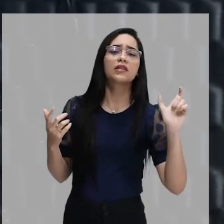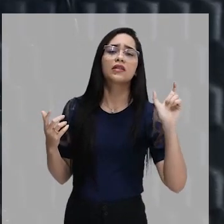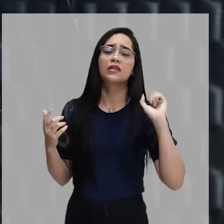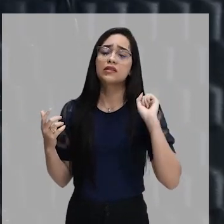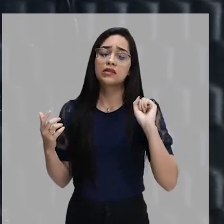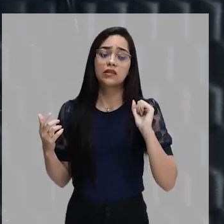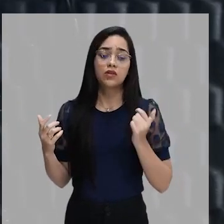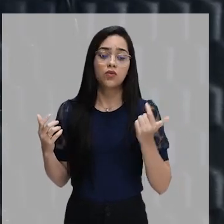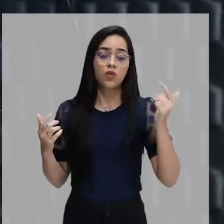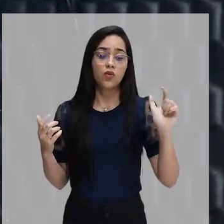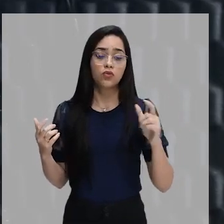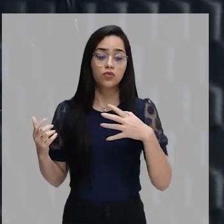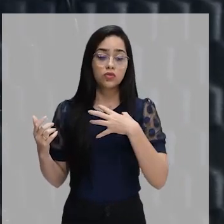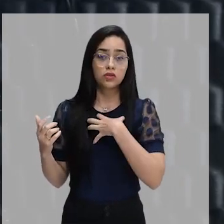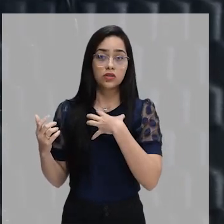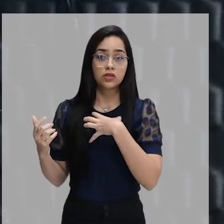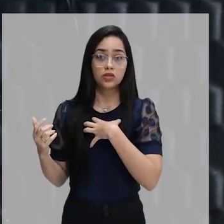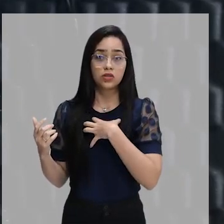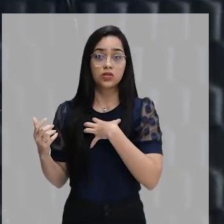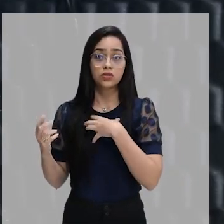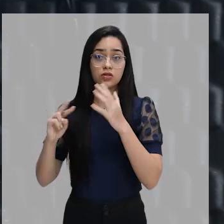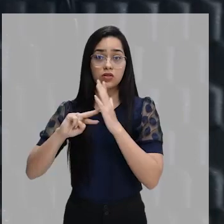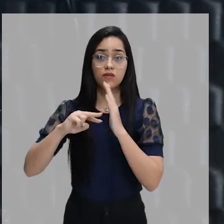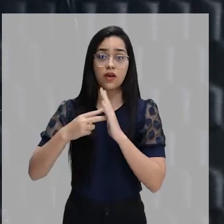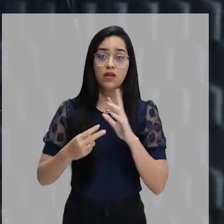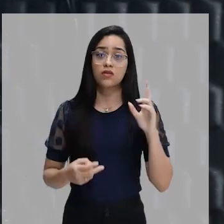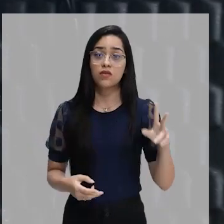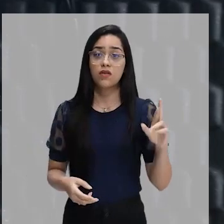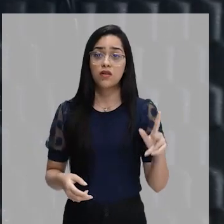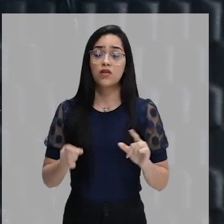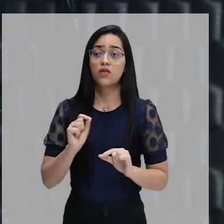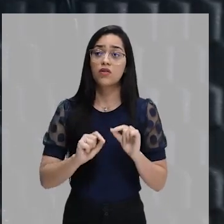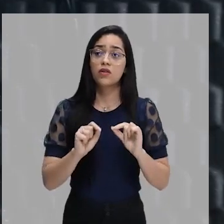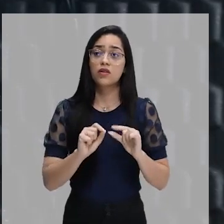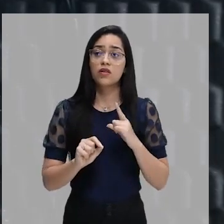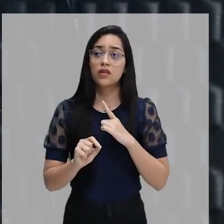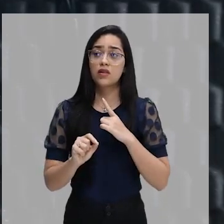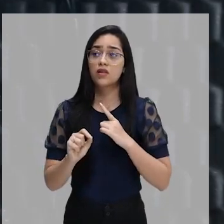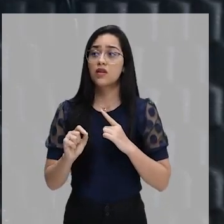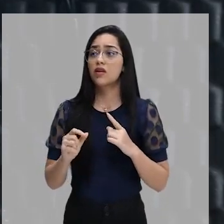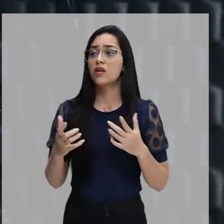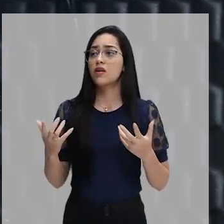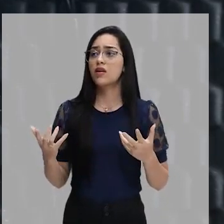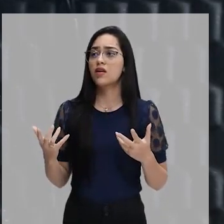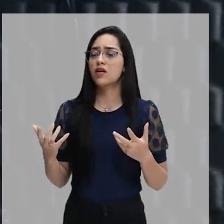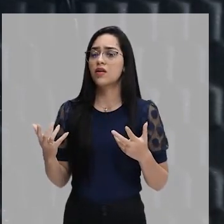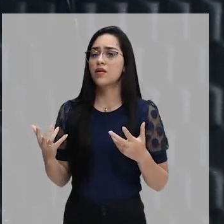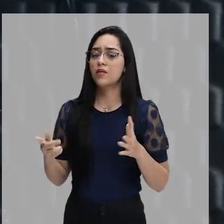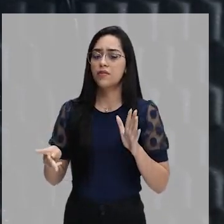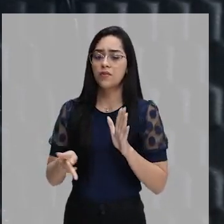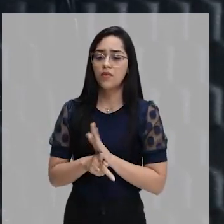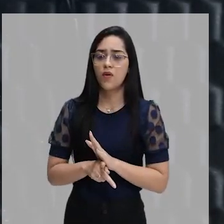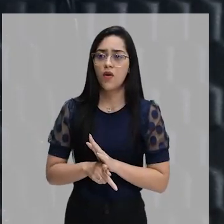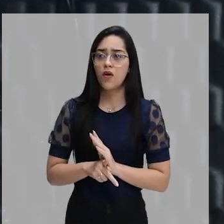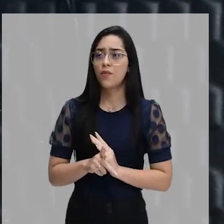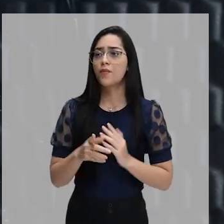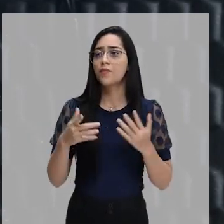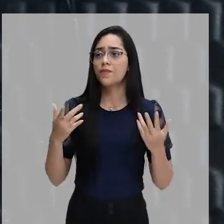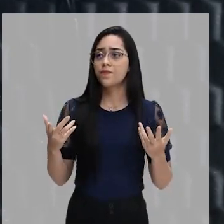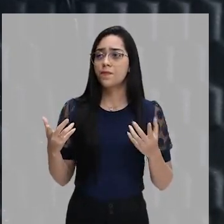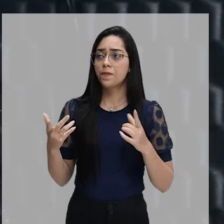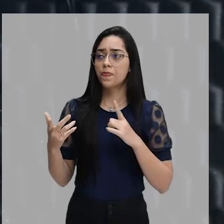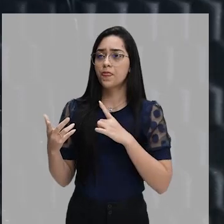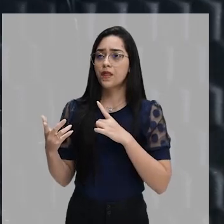ter um sentido diferente, tá bom? Significa que ela tinha acabado de sair, cheia daquele